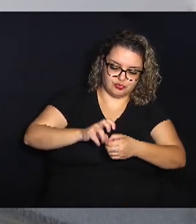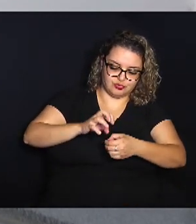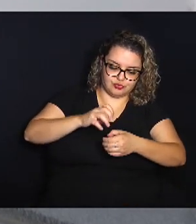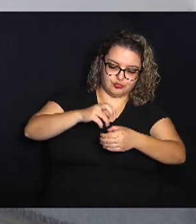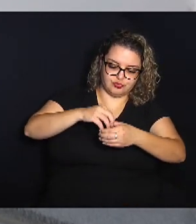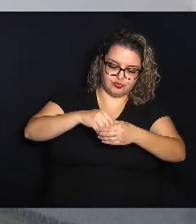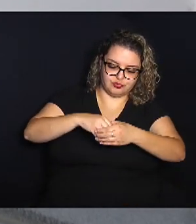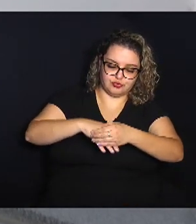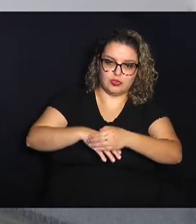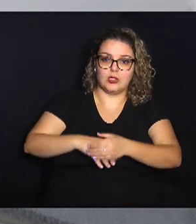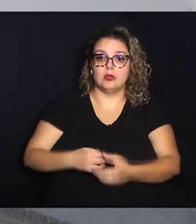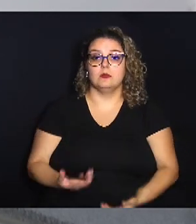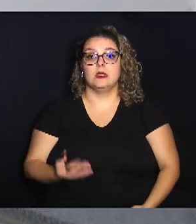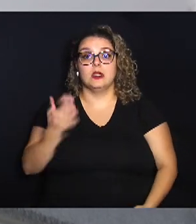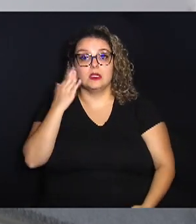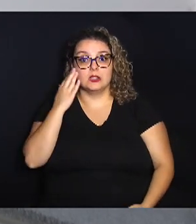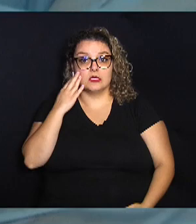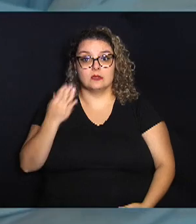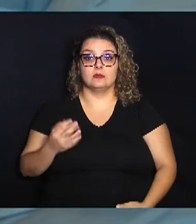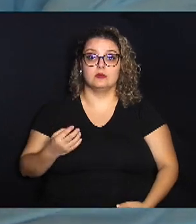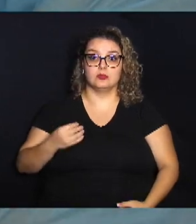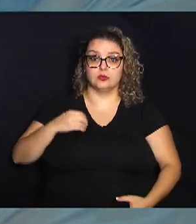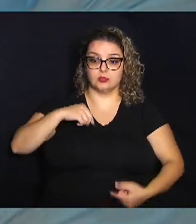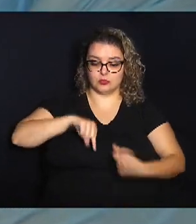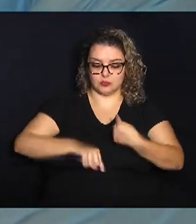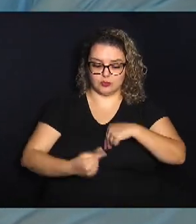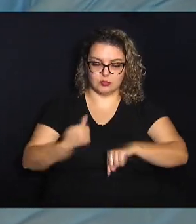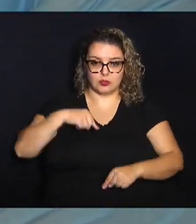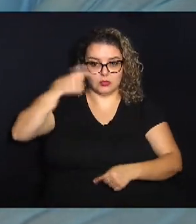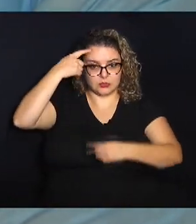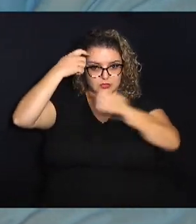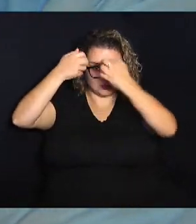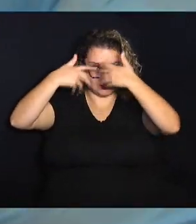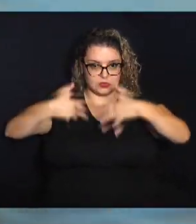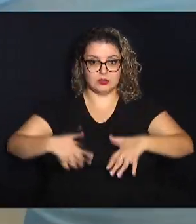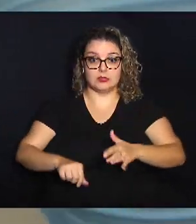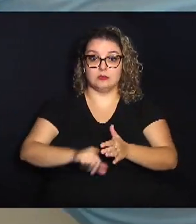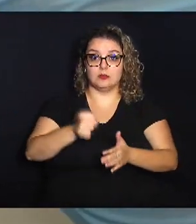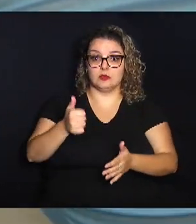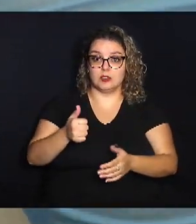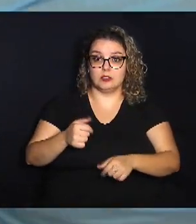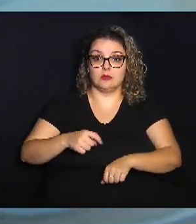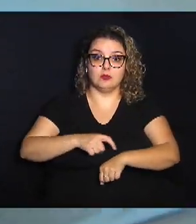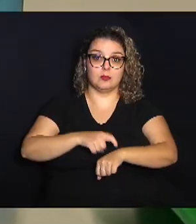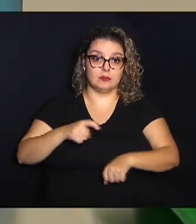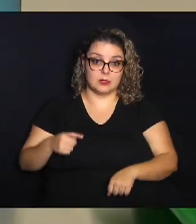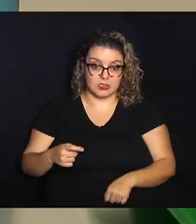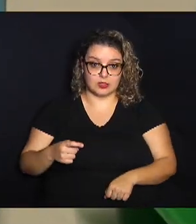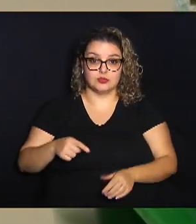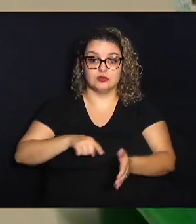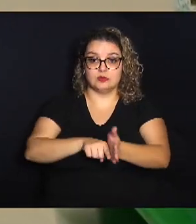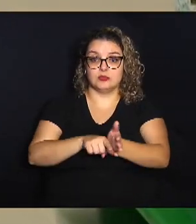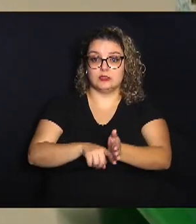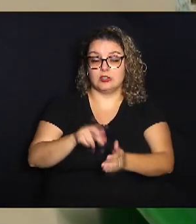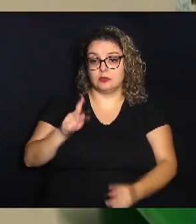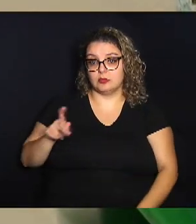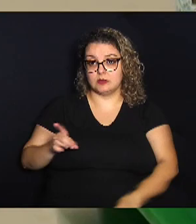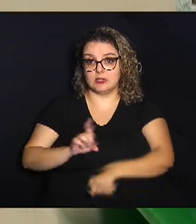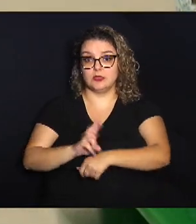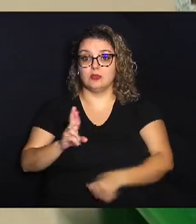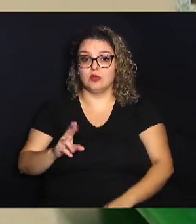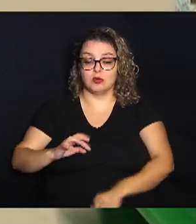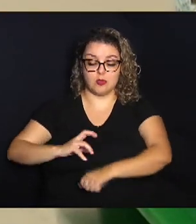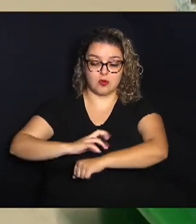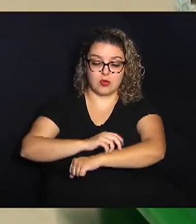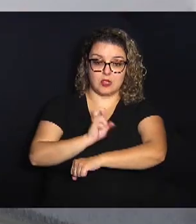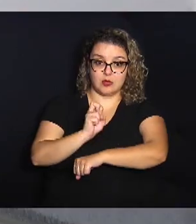no organismo, principalmente no sistema nervoso central. Na primeira fase de pesquisa da professora doutora, o veneno da aranha armadeira